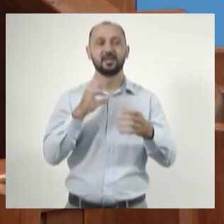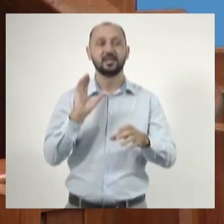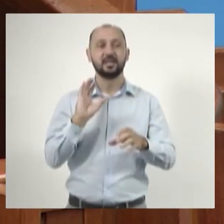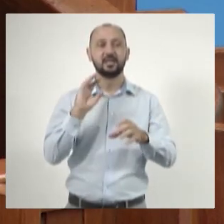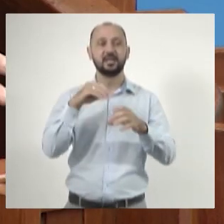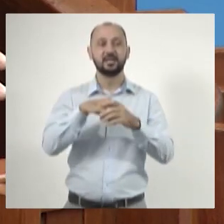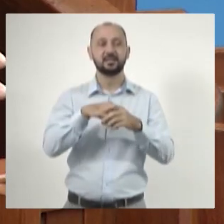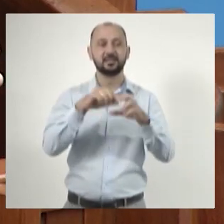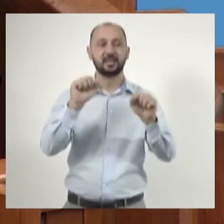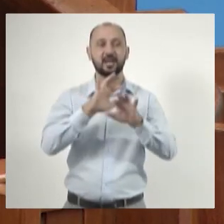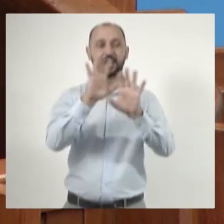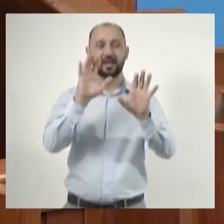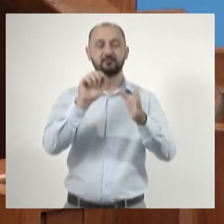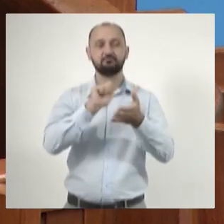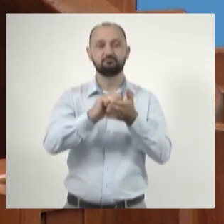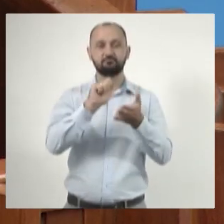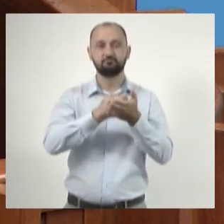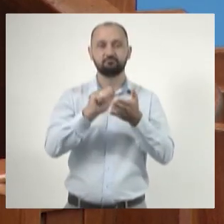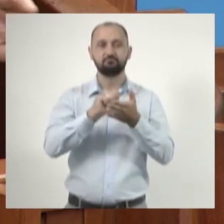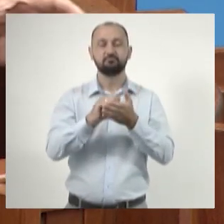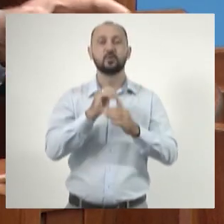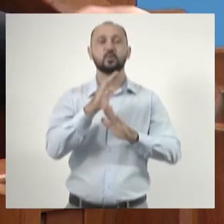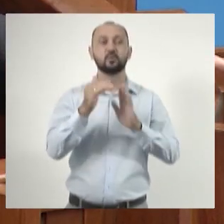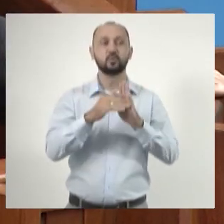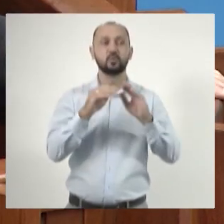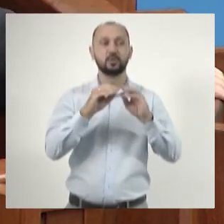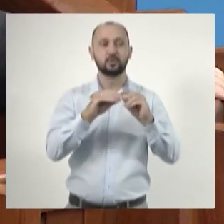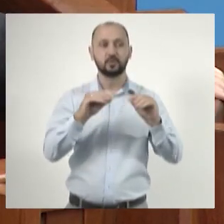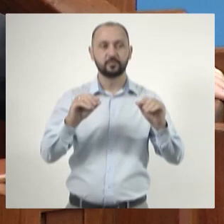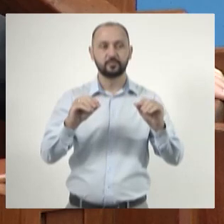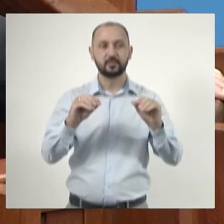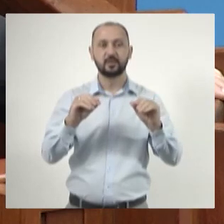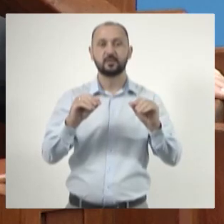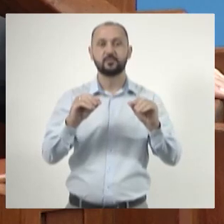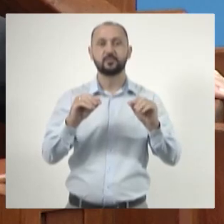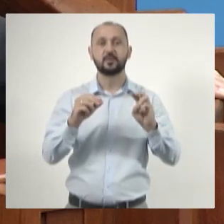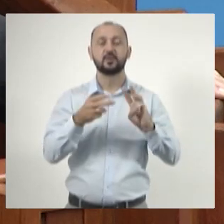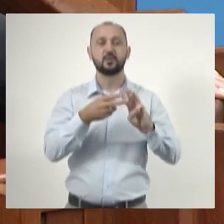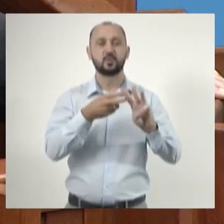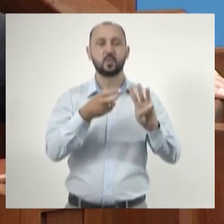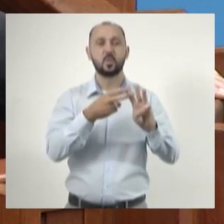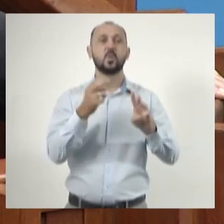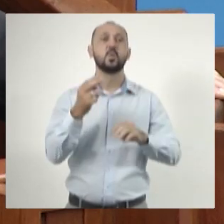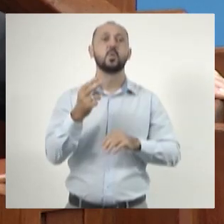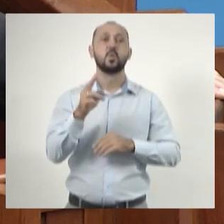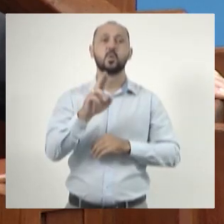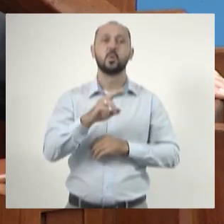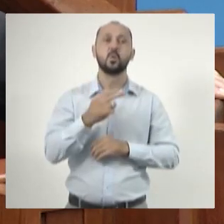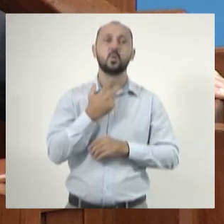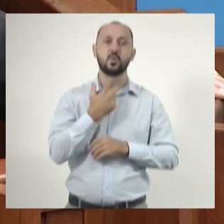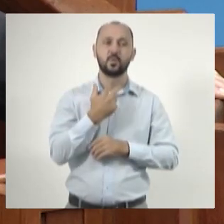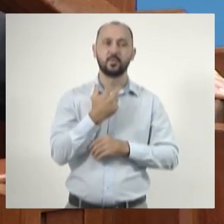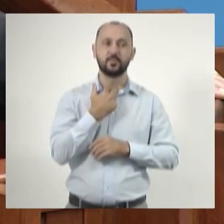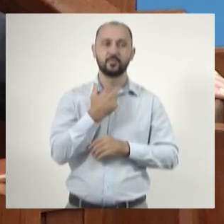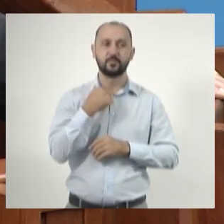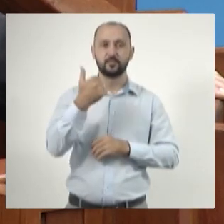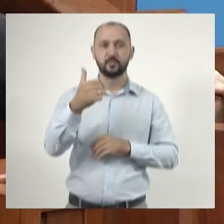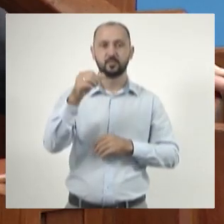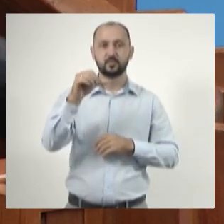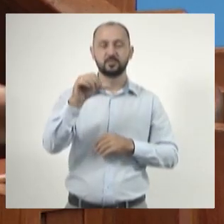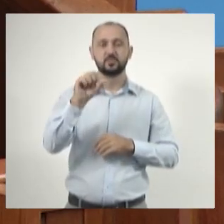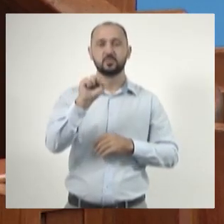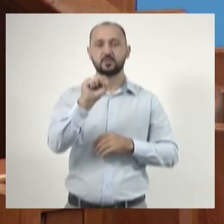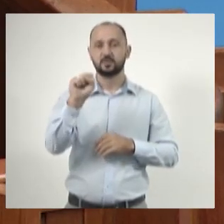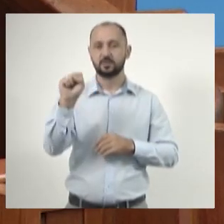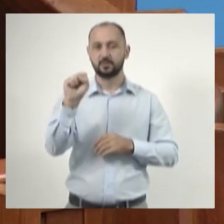está claro na Constituição, que toda terra que o índio ocupa em